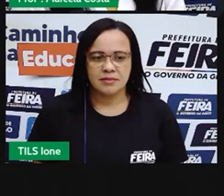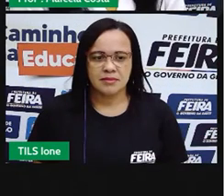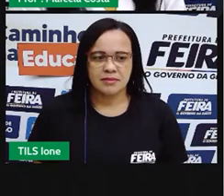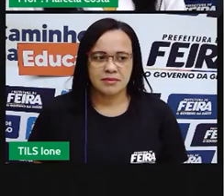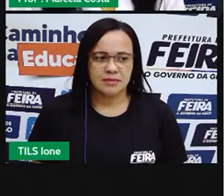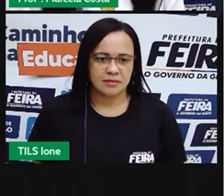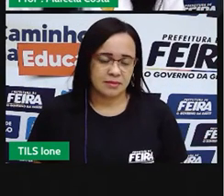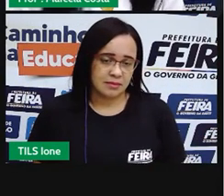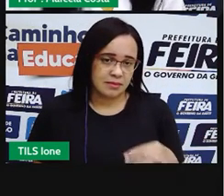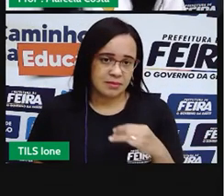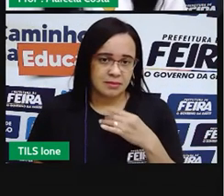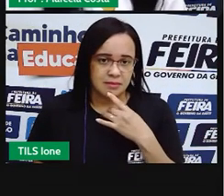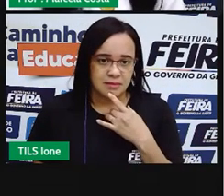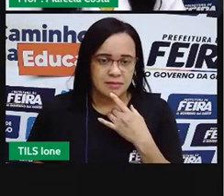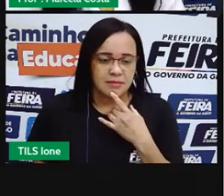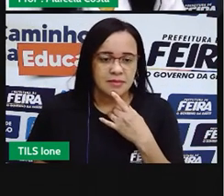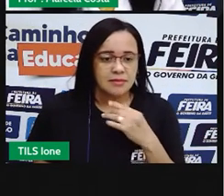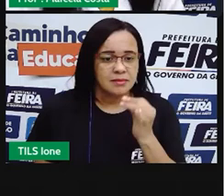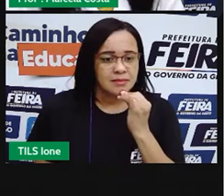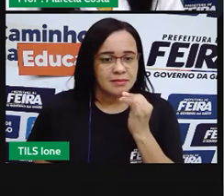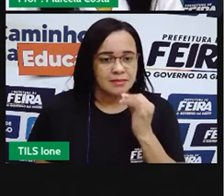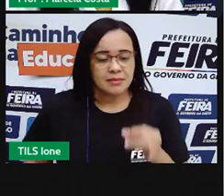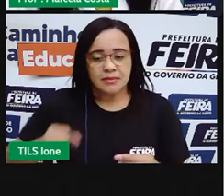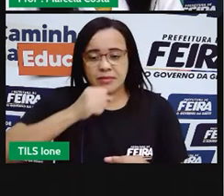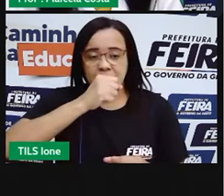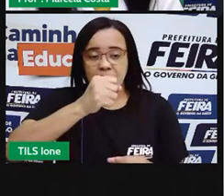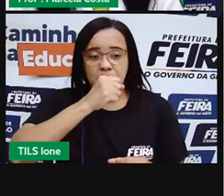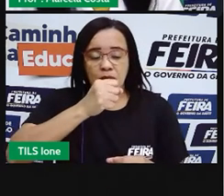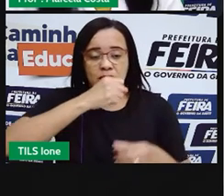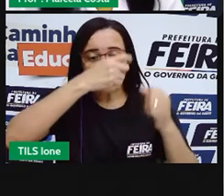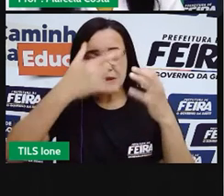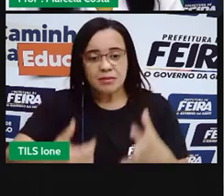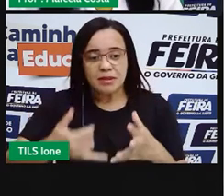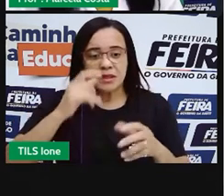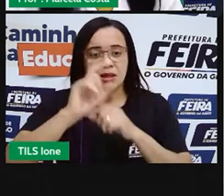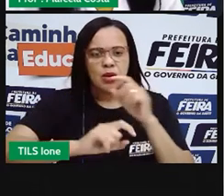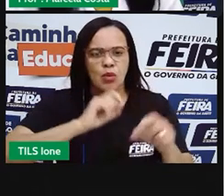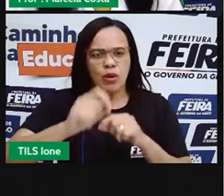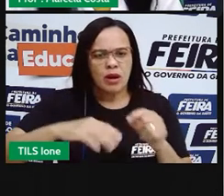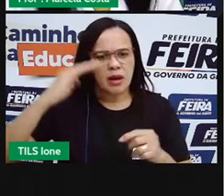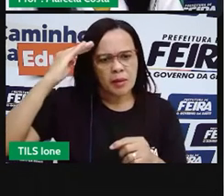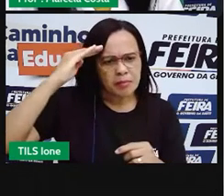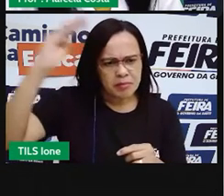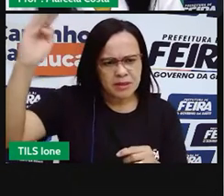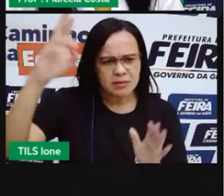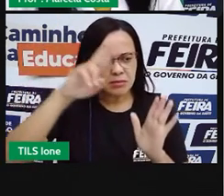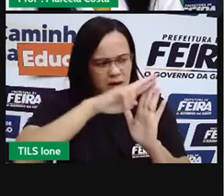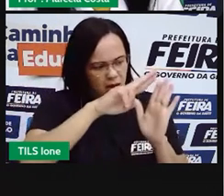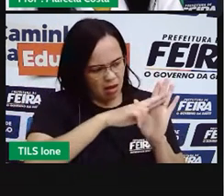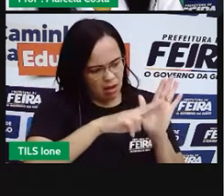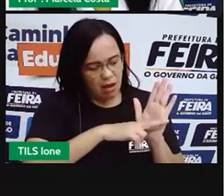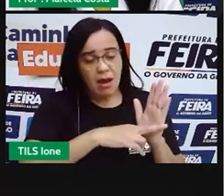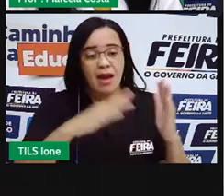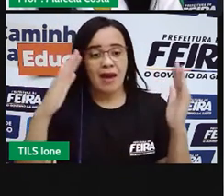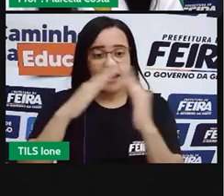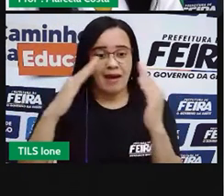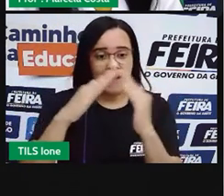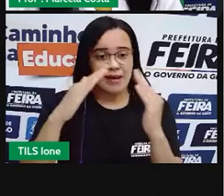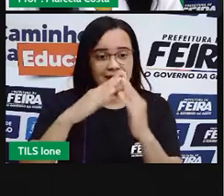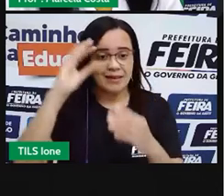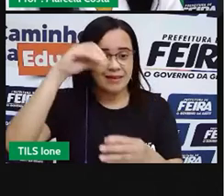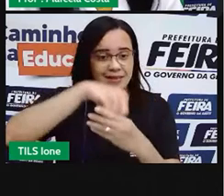bom então a contagem de principais residência